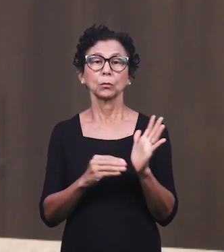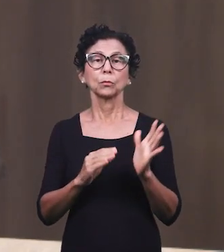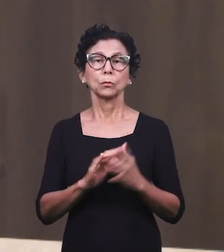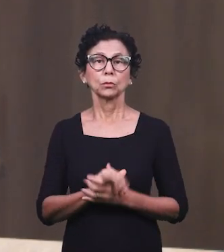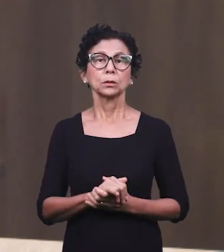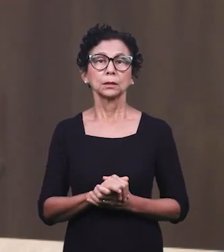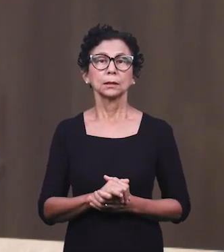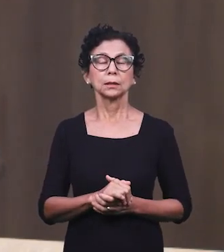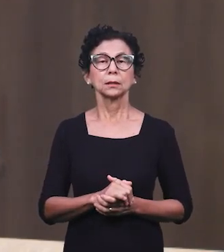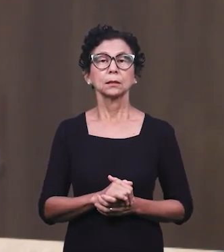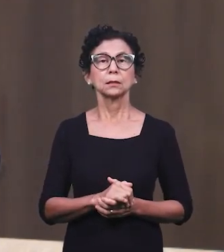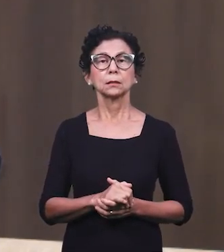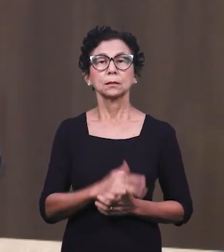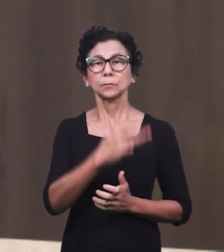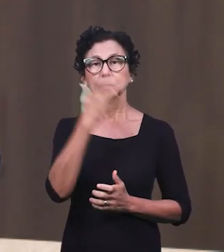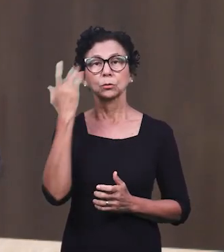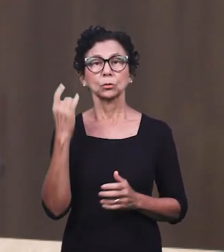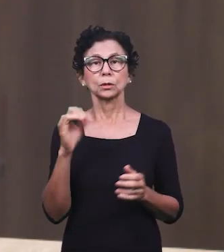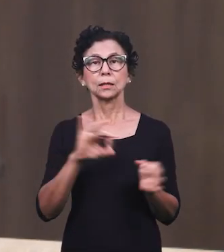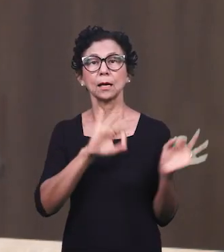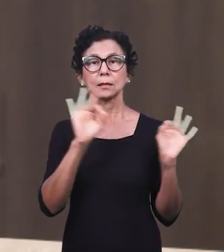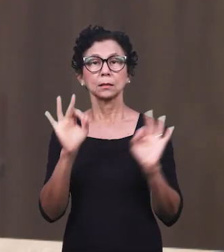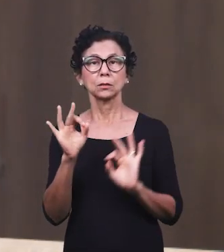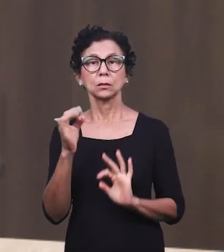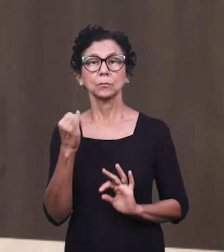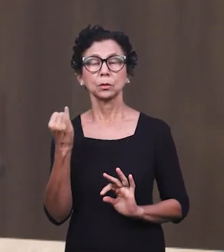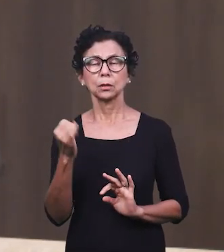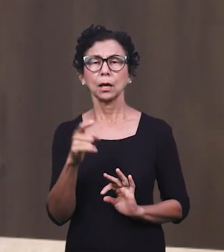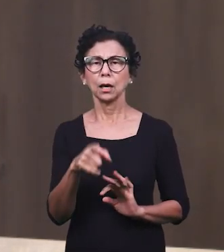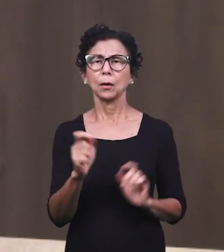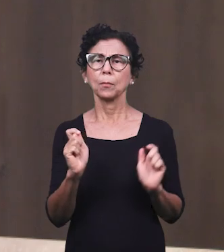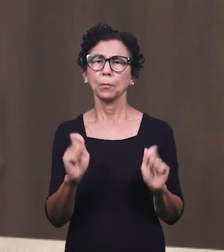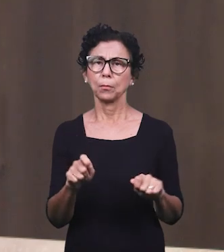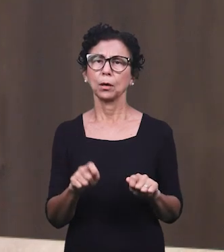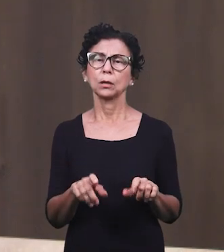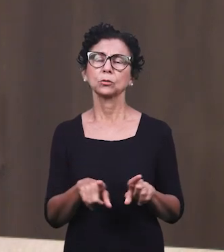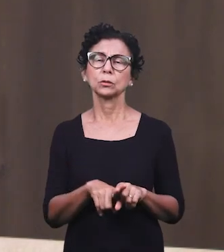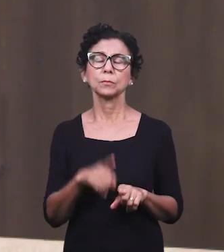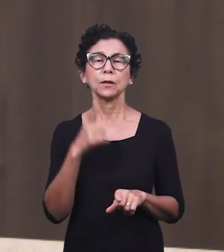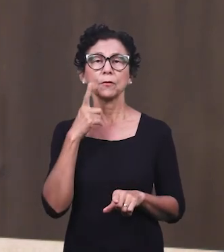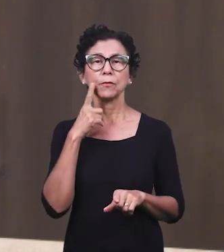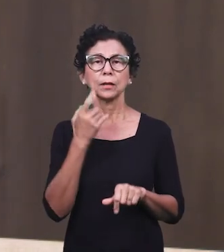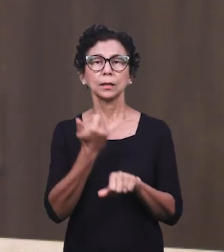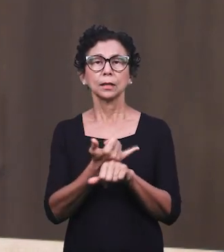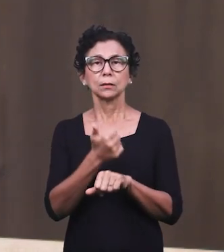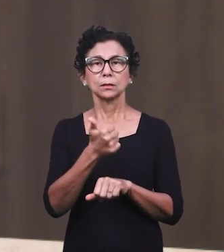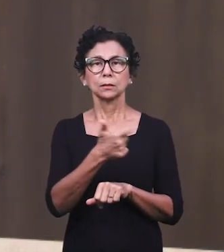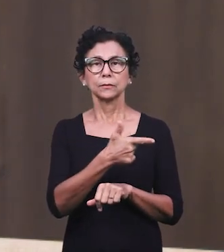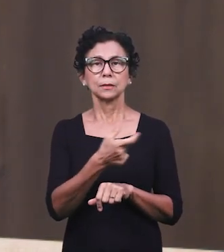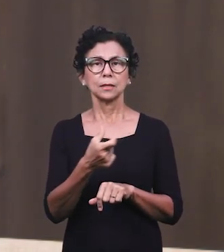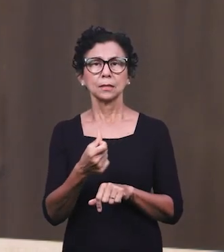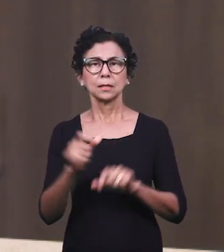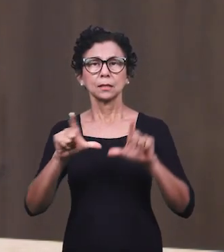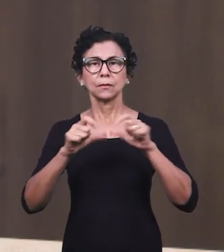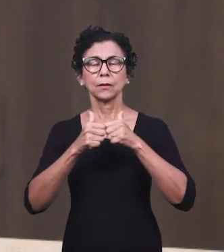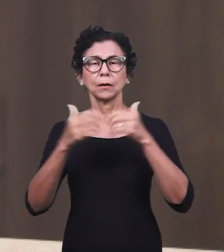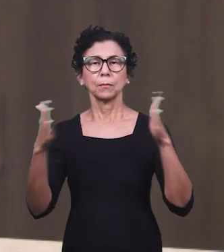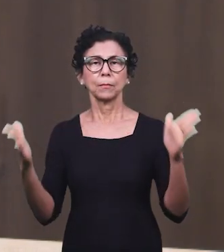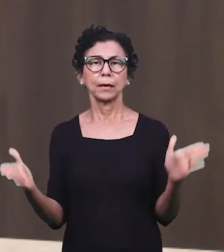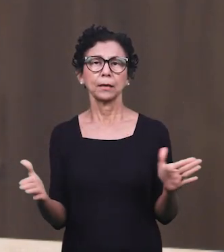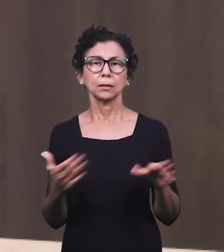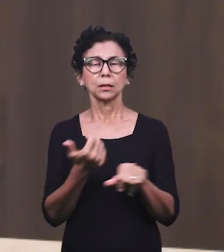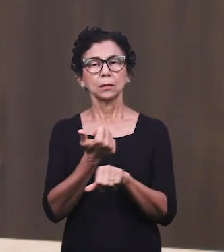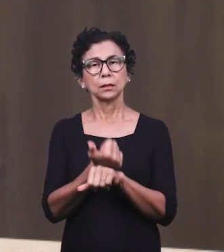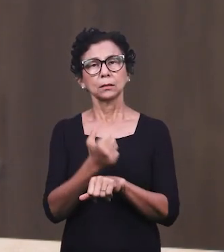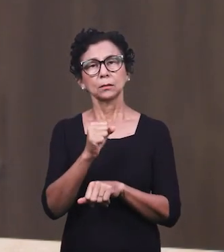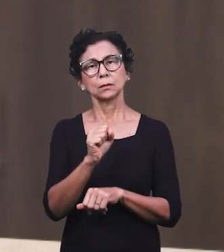pessoas ouvirem, assistirem, tá bem? Também você pode assistir pelo canal 126 da TV Aberta, e o